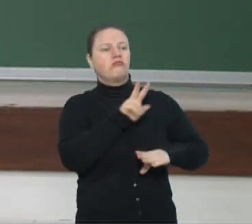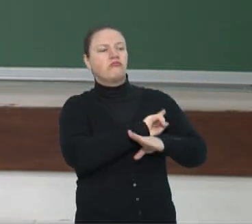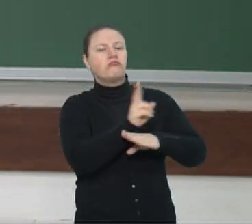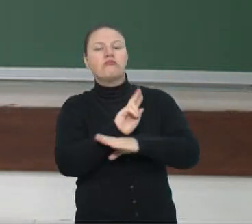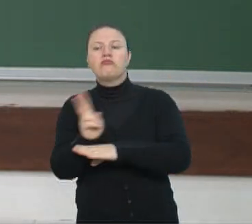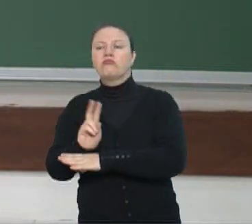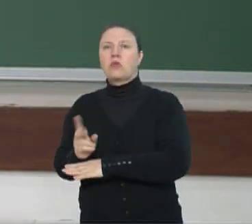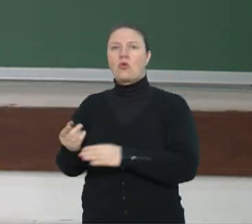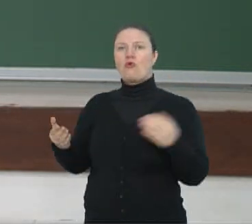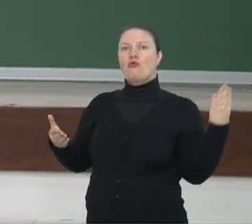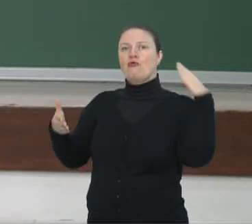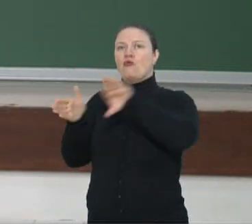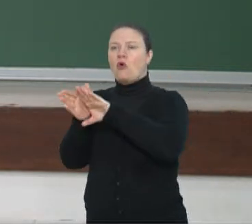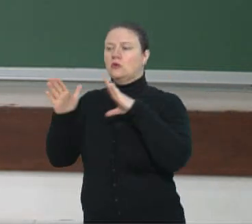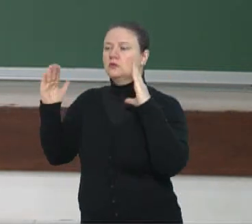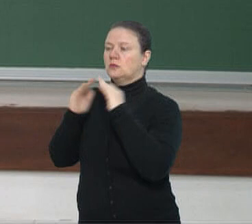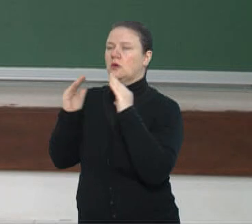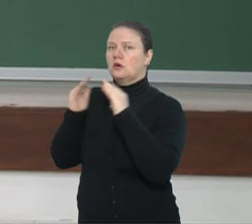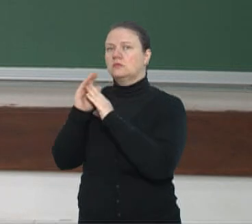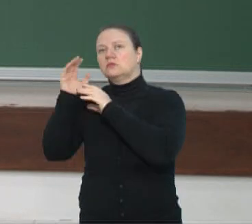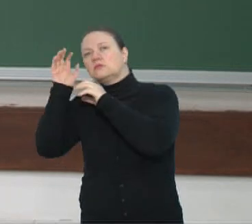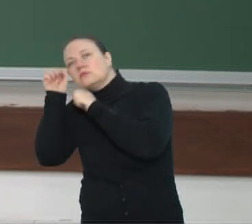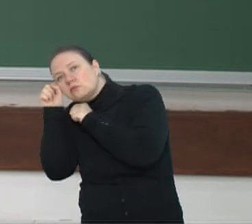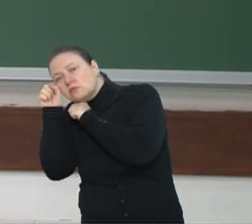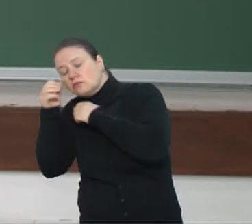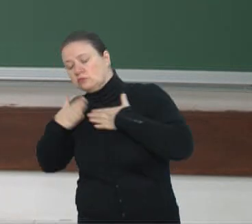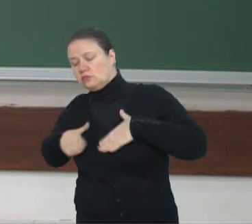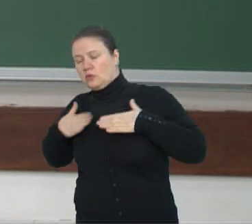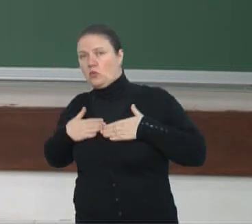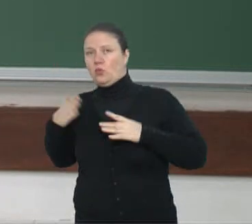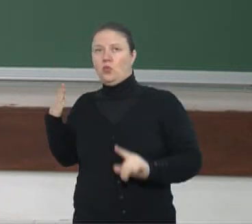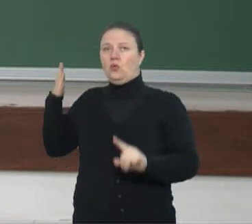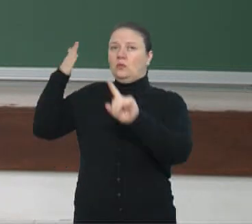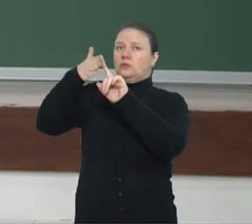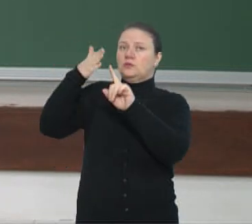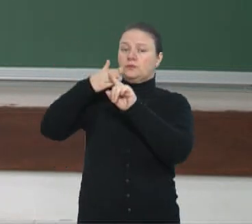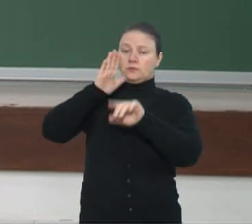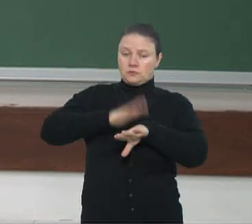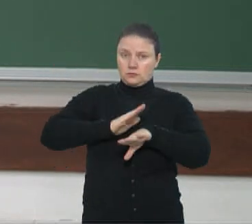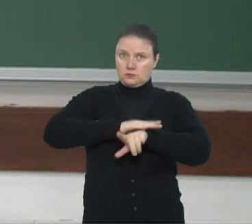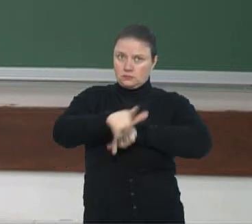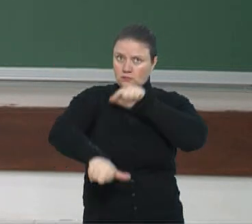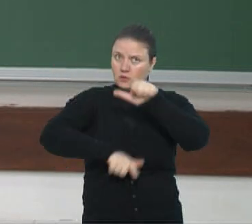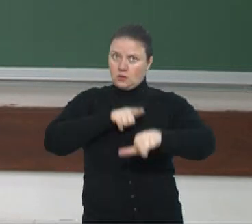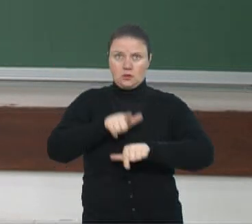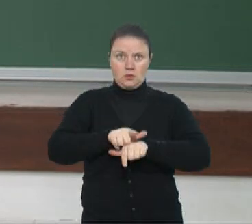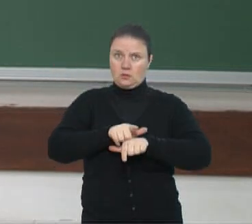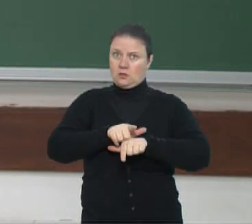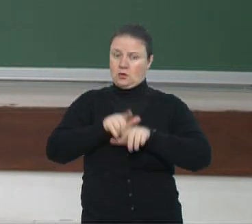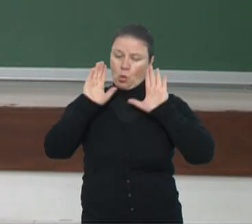casa e dormindo no horário de descanso. Porque o objetivo do trabalhador era apenas